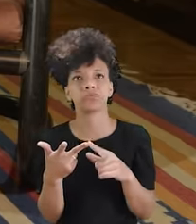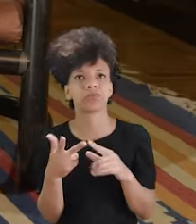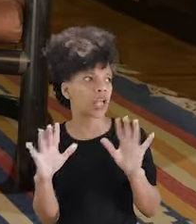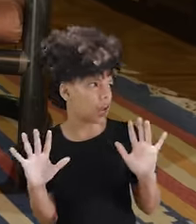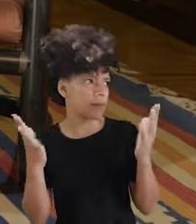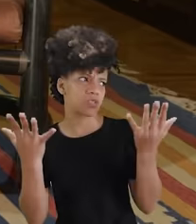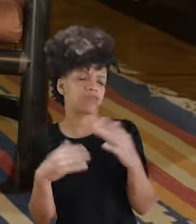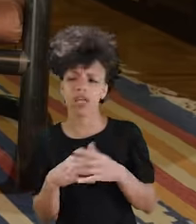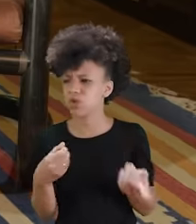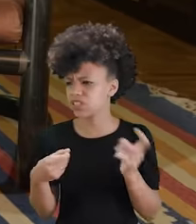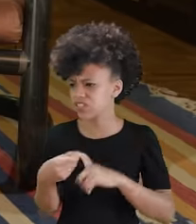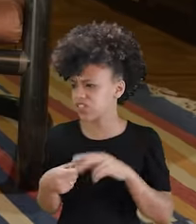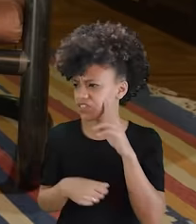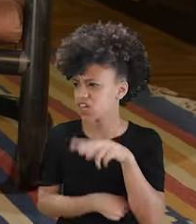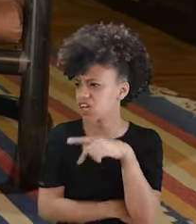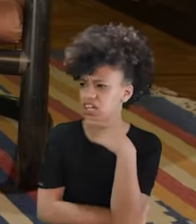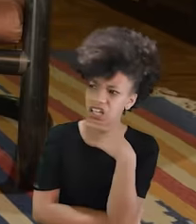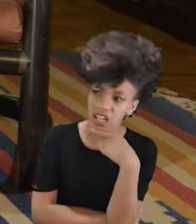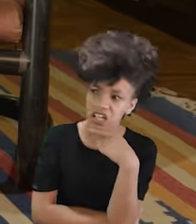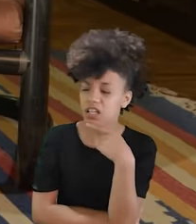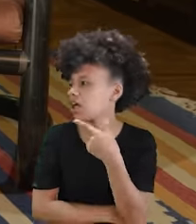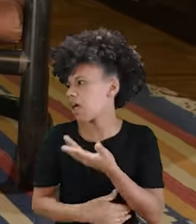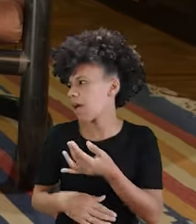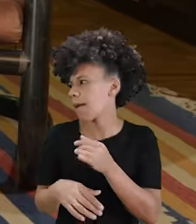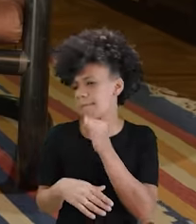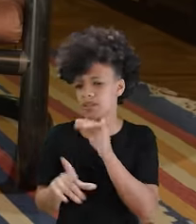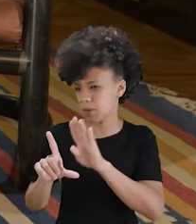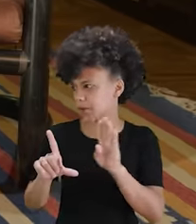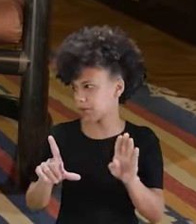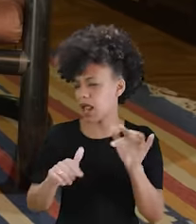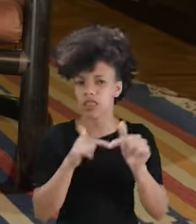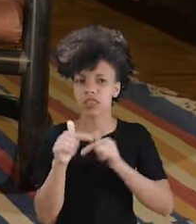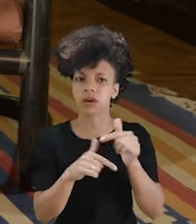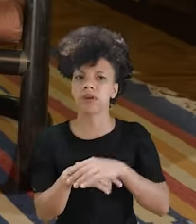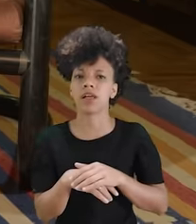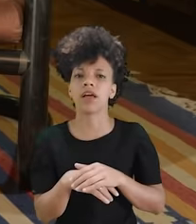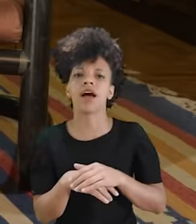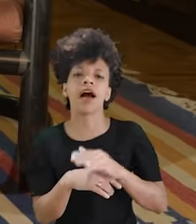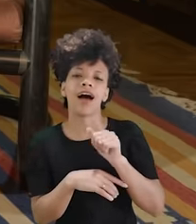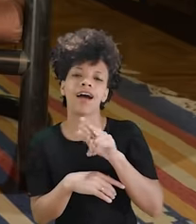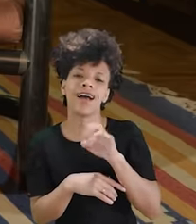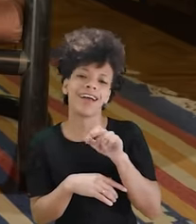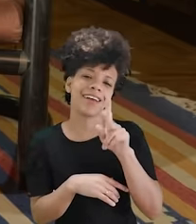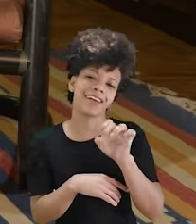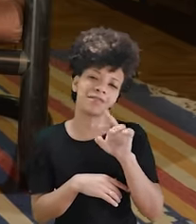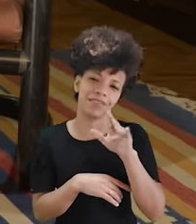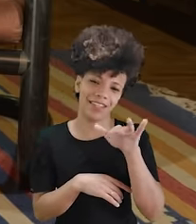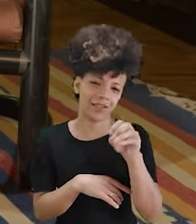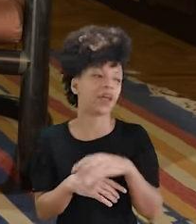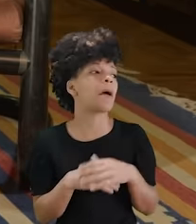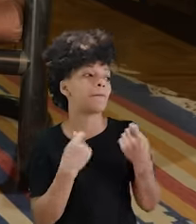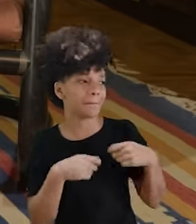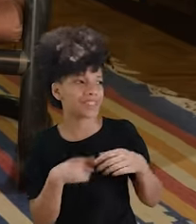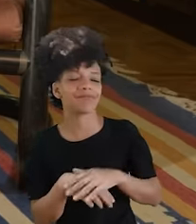E aí quando você volta você fala meu brother você é o tipo que tem que trabalhar no navio é o aquele briano é